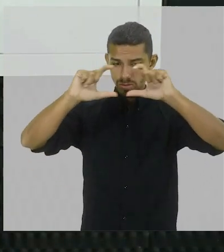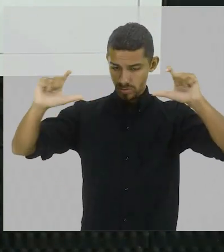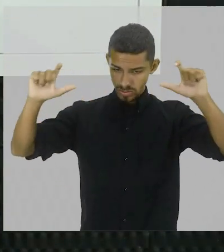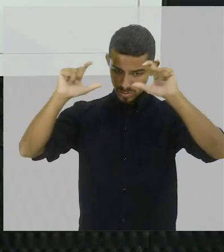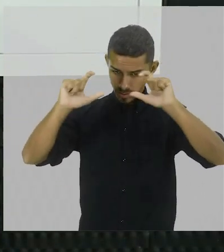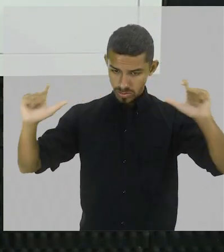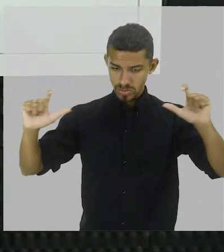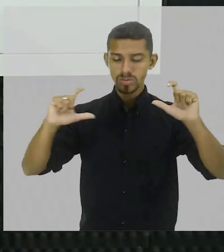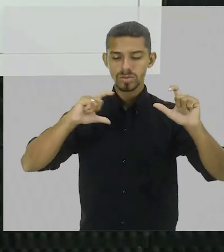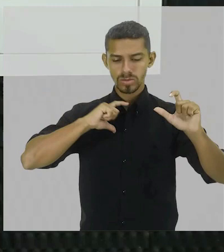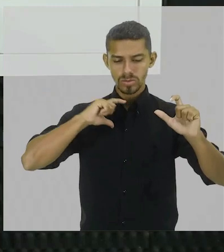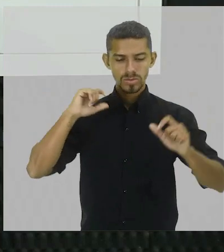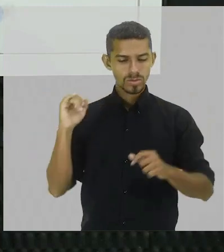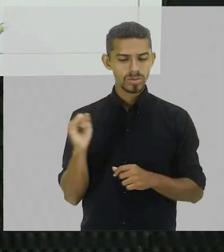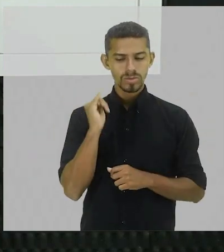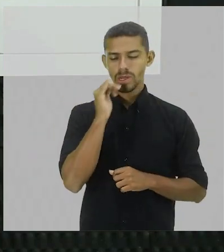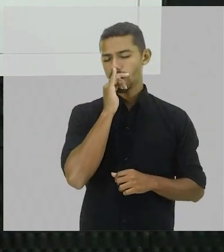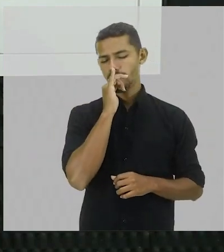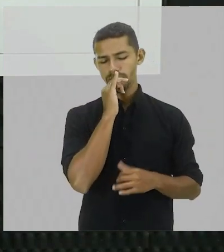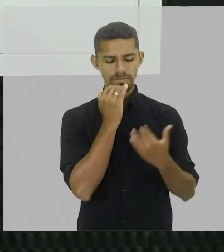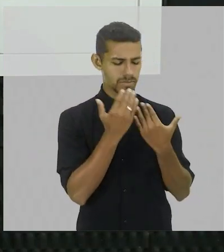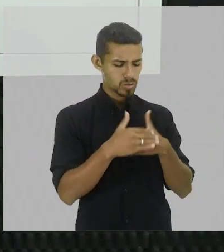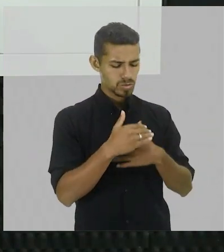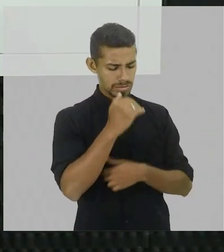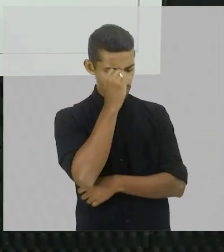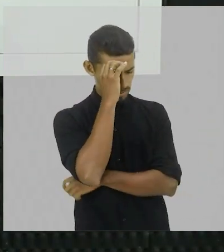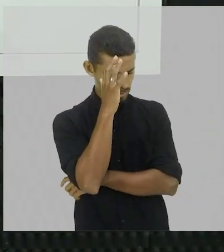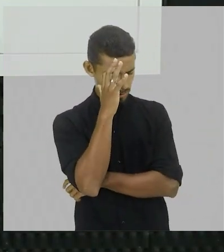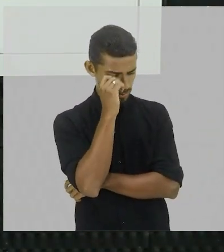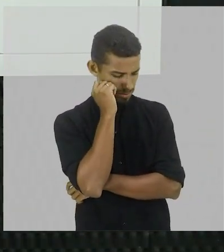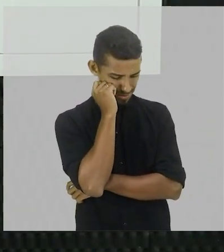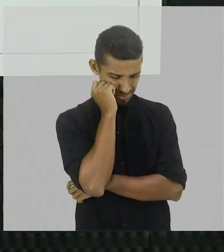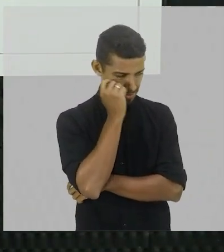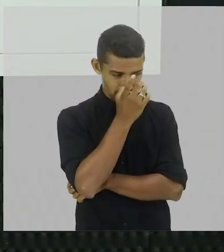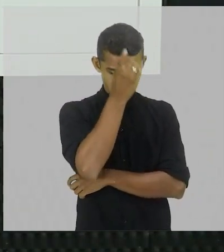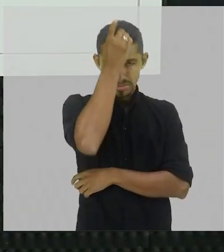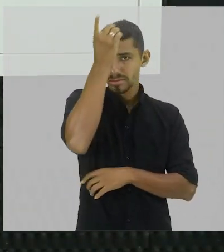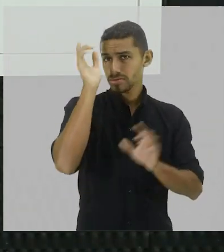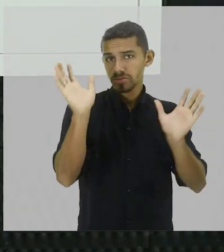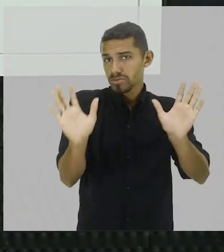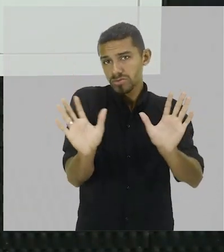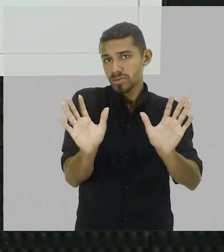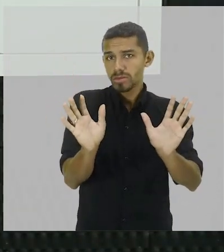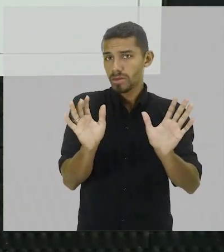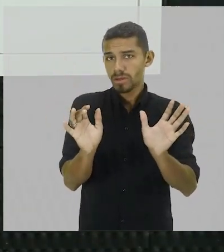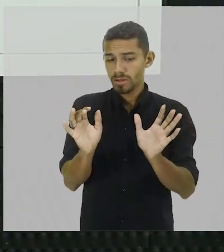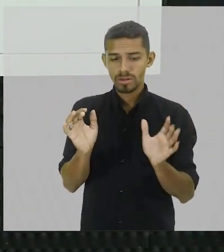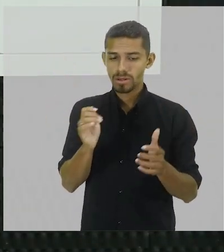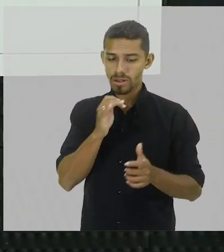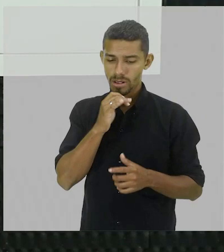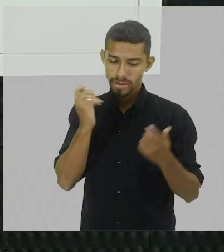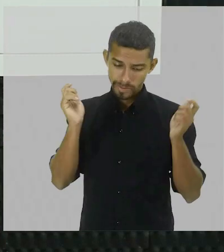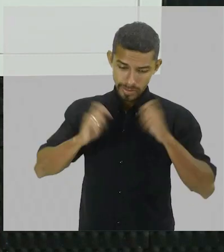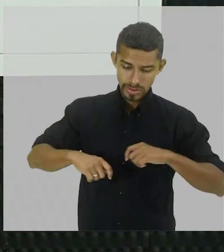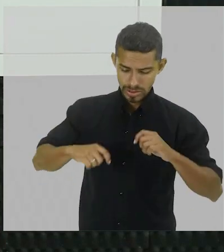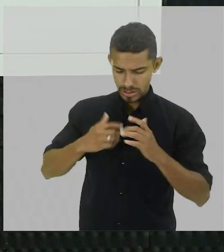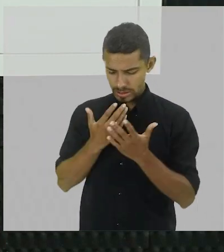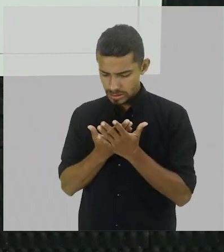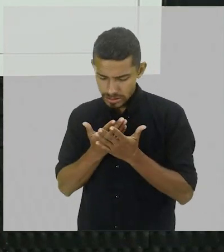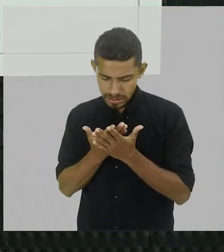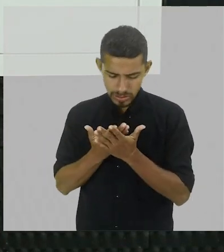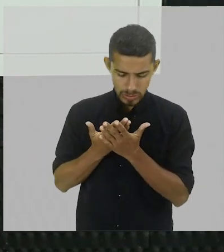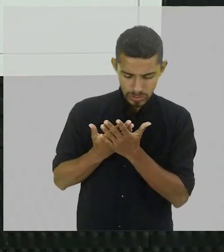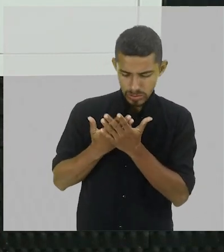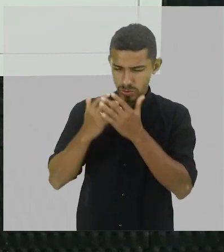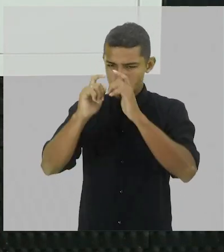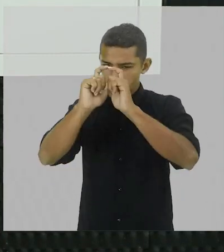Tá? Não tem como você deduzir prova na hora da prova, você tem que usar a fórmula. Então, o volume de uma pirâmide, vou calcular aqui, V1, é